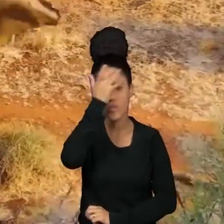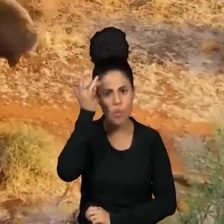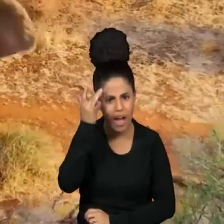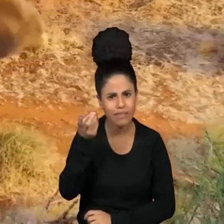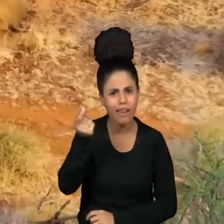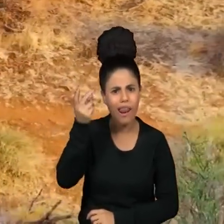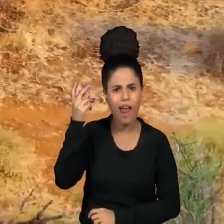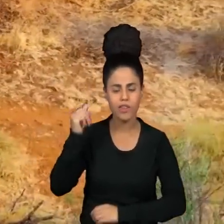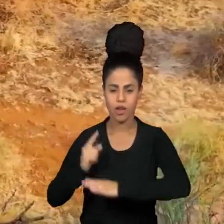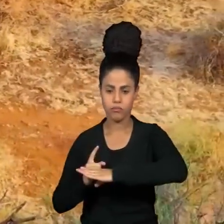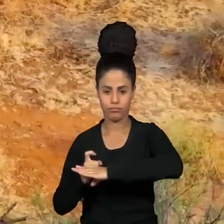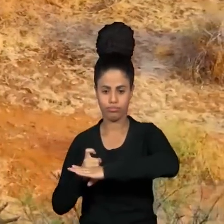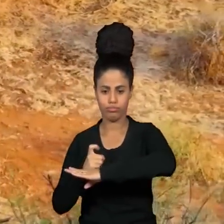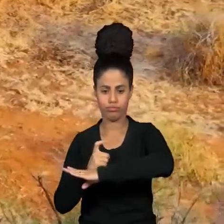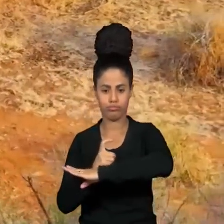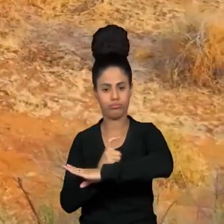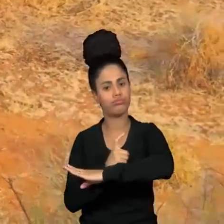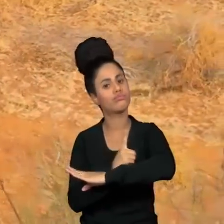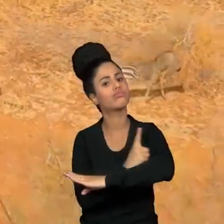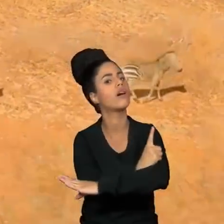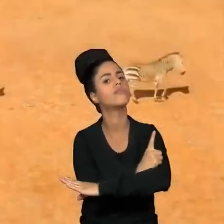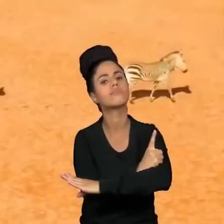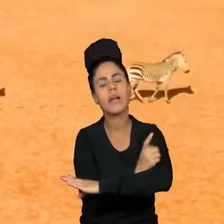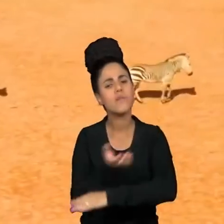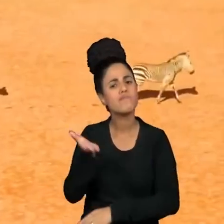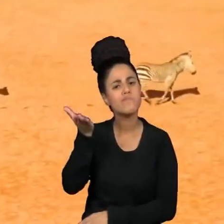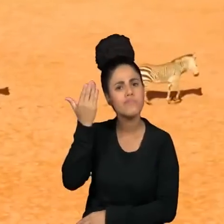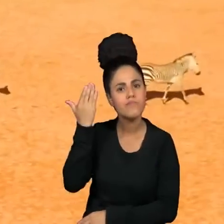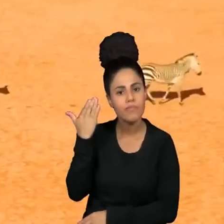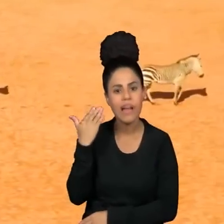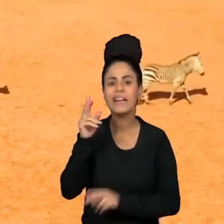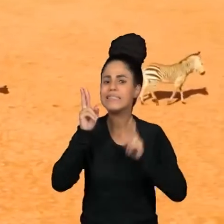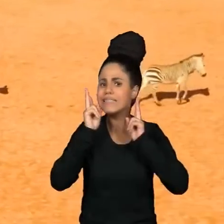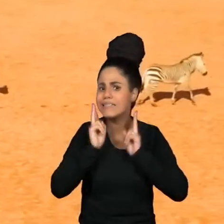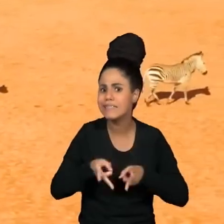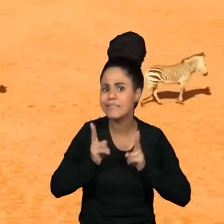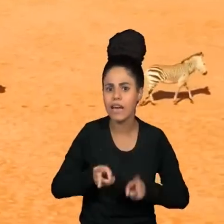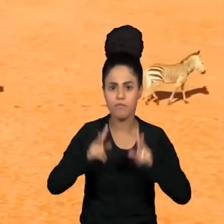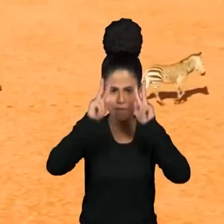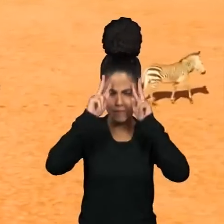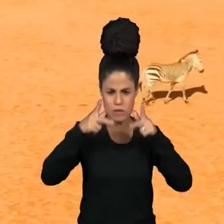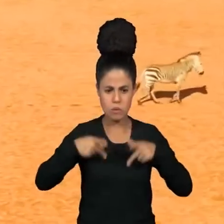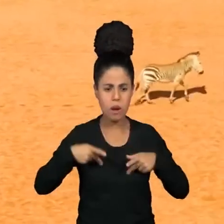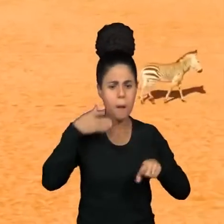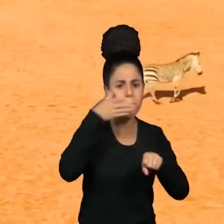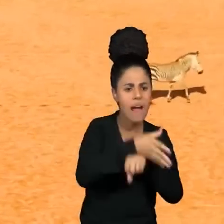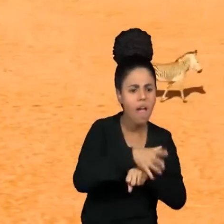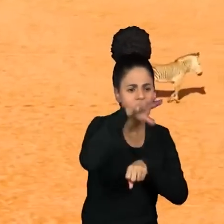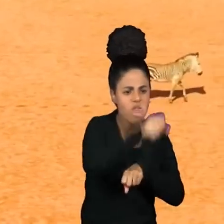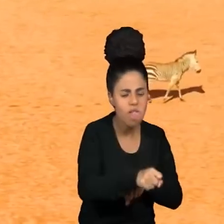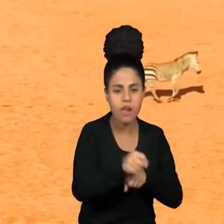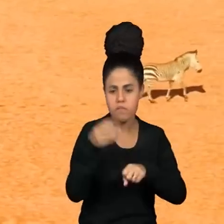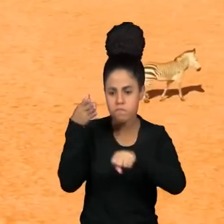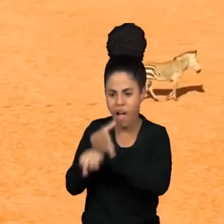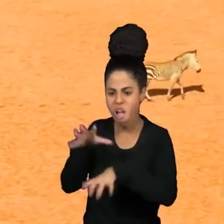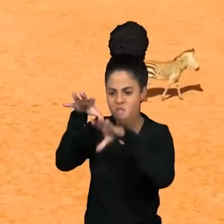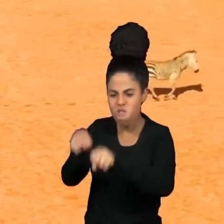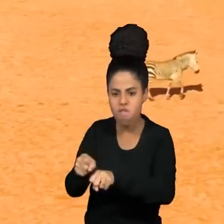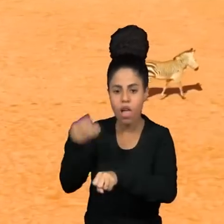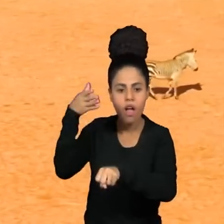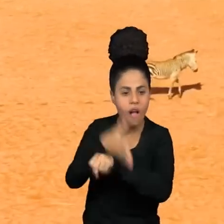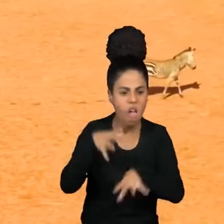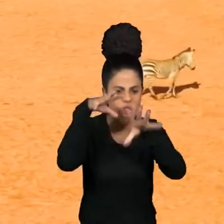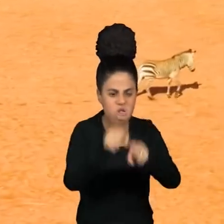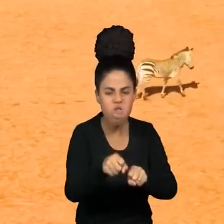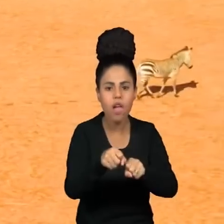primeiras migrações da África, sempre que o ser humano atinge uma fauna que nunca teve contato com o ser humano, vários